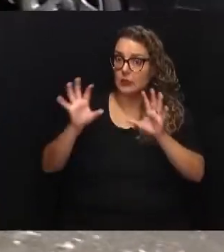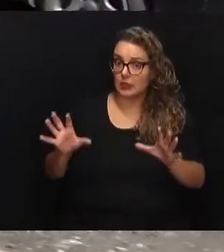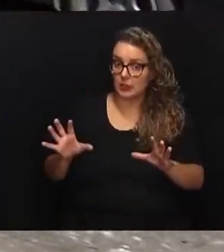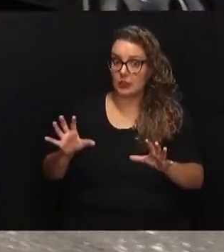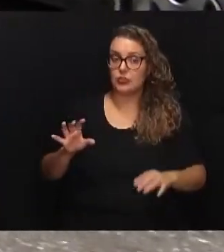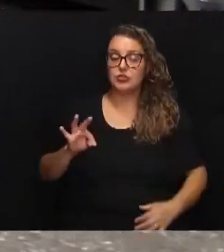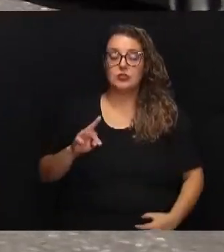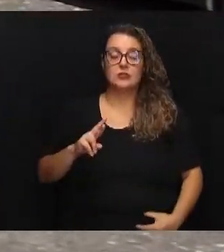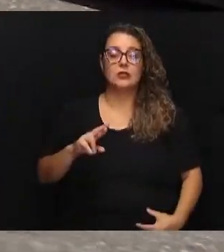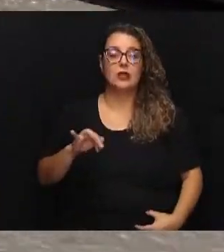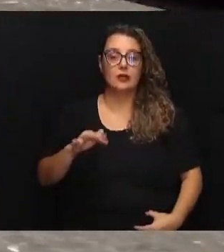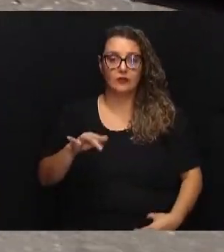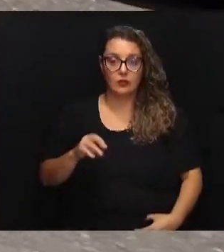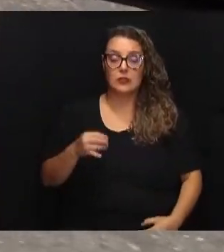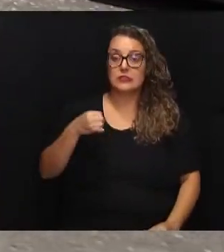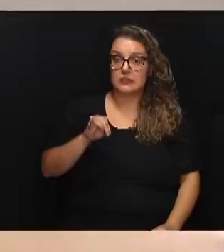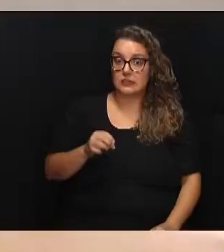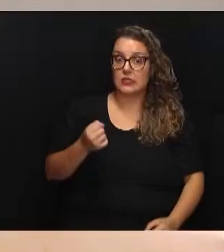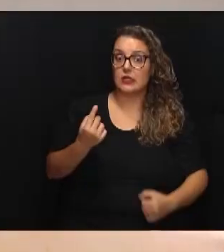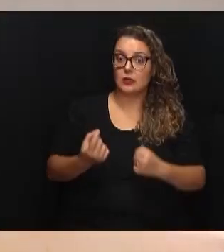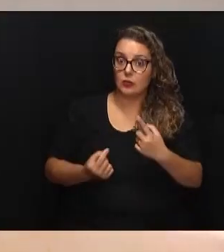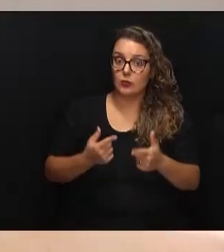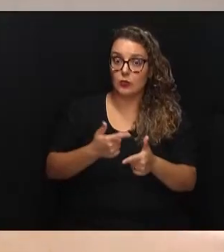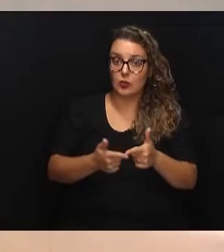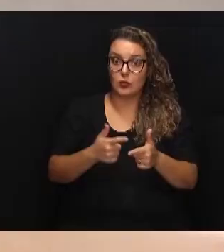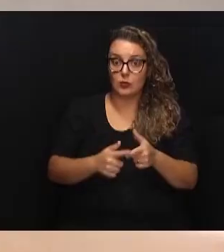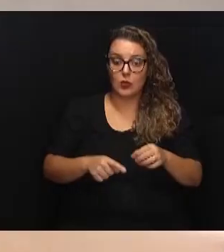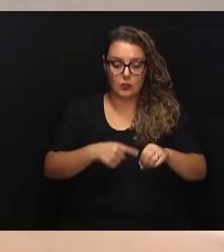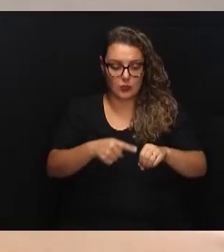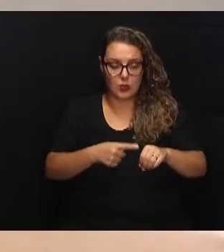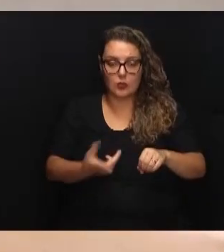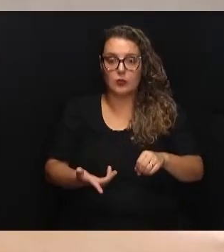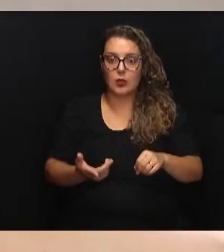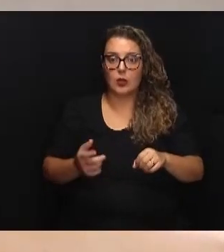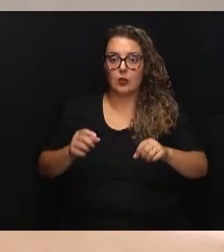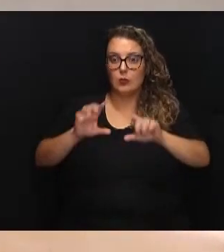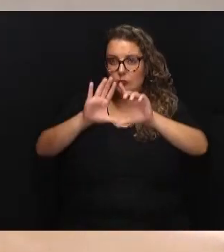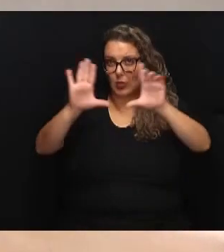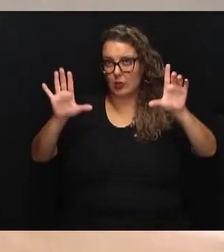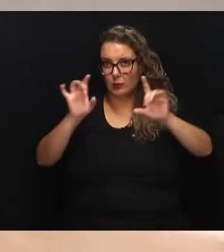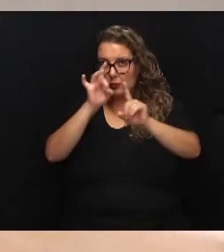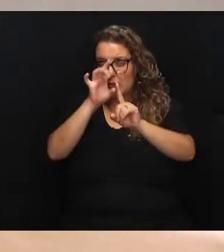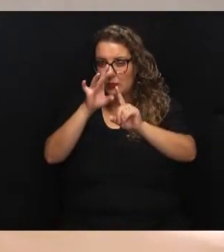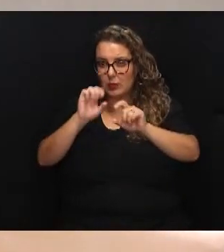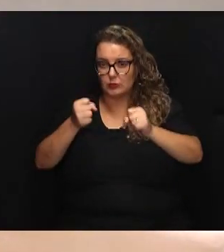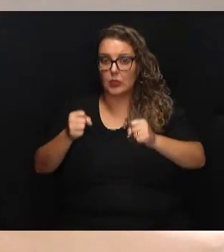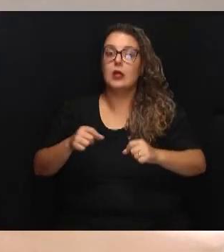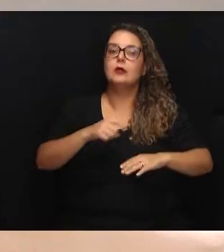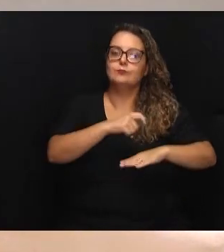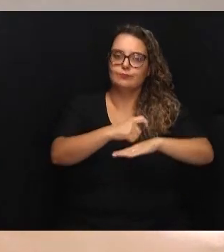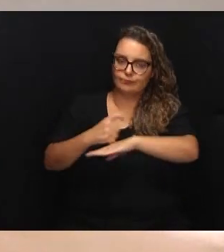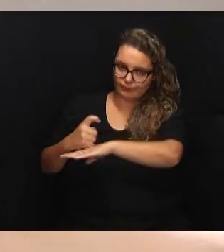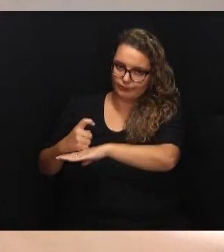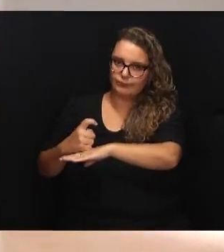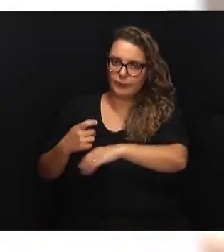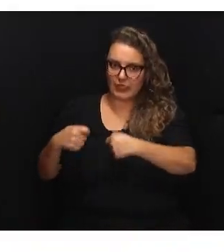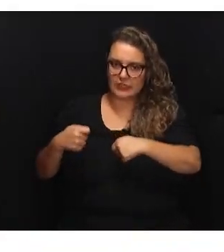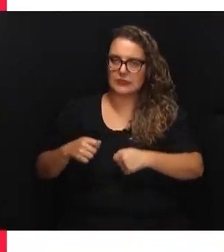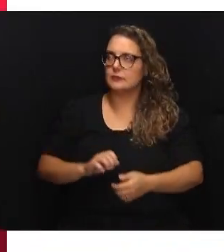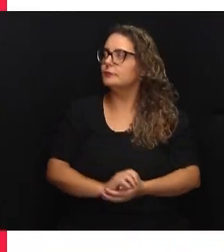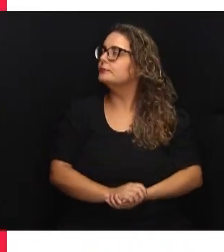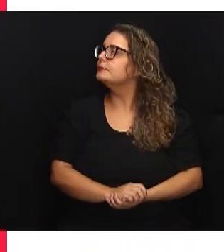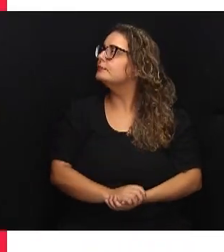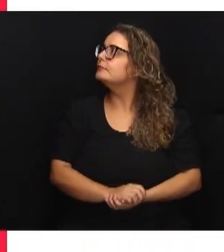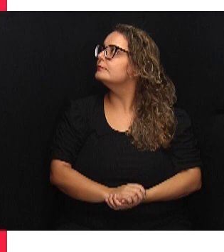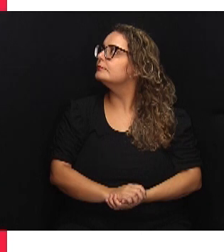condições de tráfego. Caso tenha alguma irregularidade, algum pneu liso, algum para-brisa trincado, é orientado a sair no guincho.